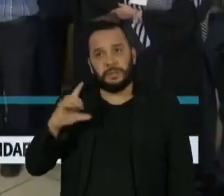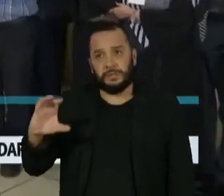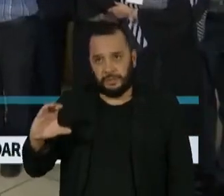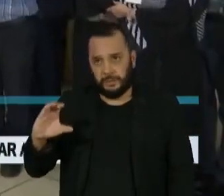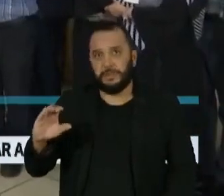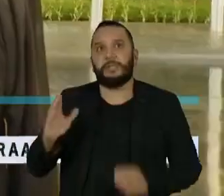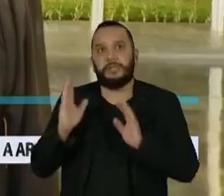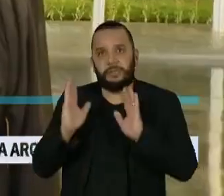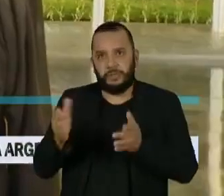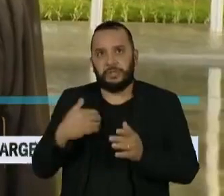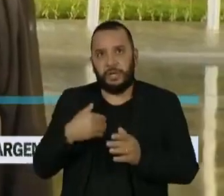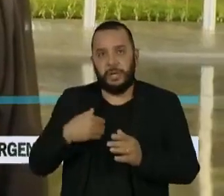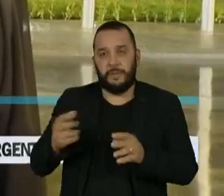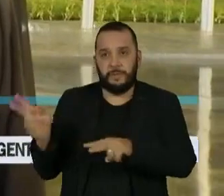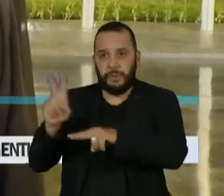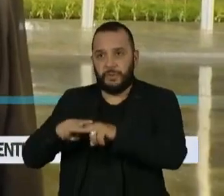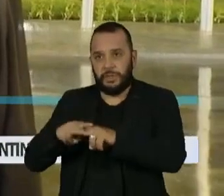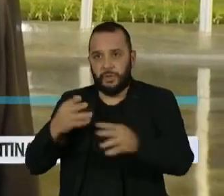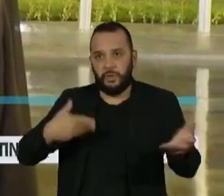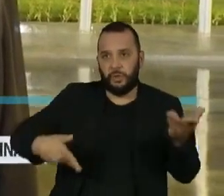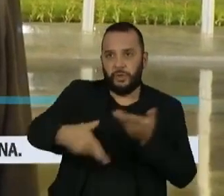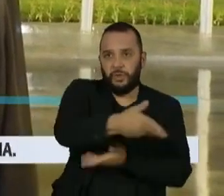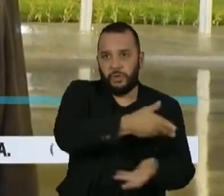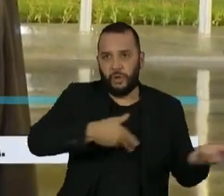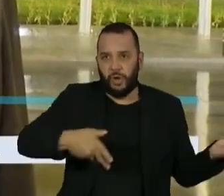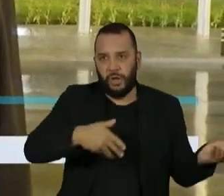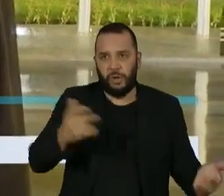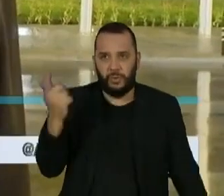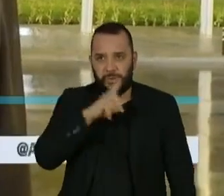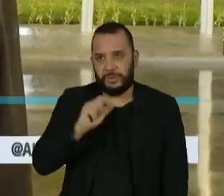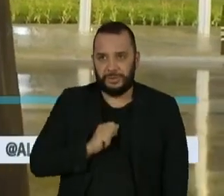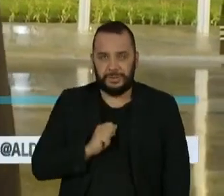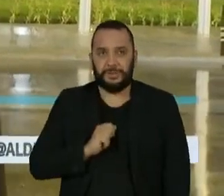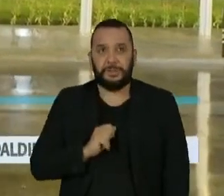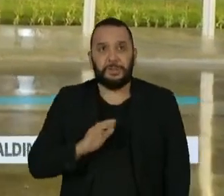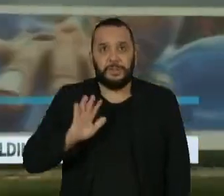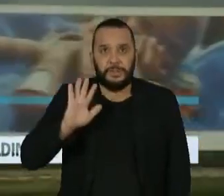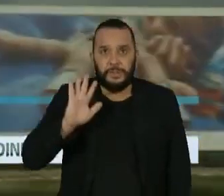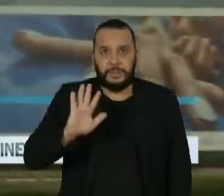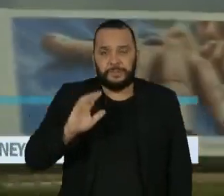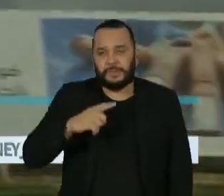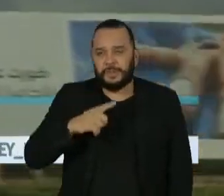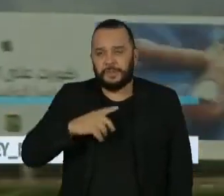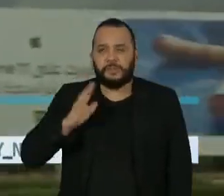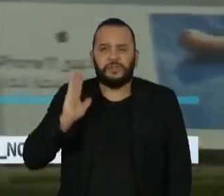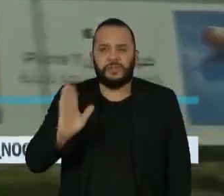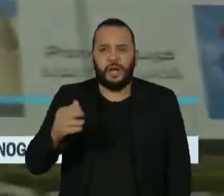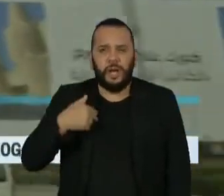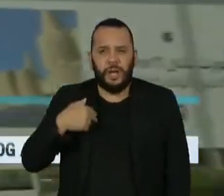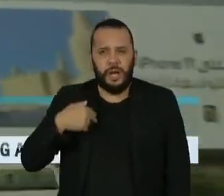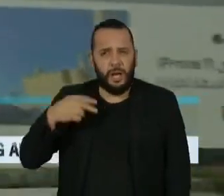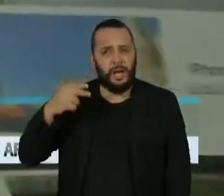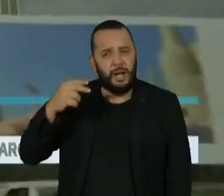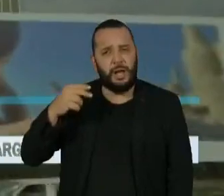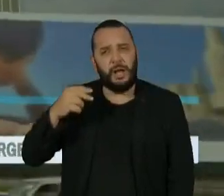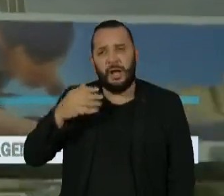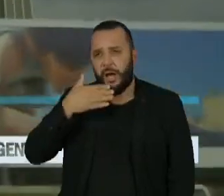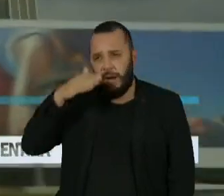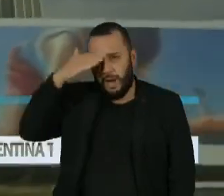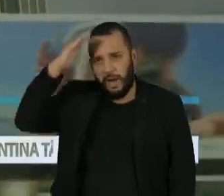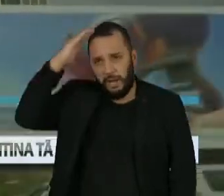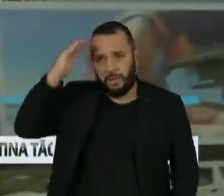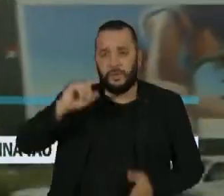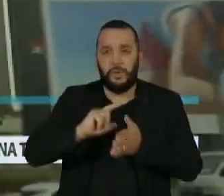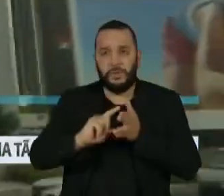dos ayatolás. Chama a atenção dos analistas o fato de que as monarquias árabes do Oriente Médio se modernizam